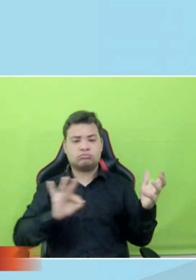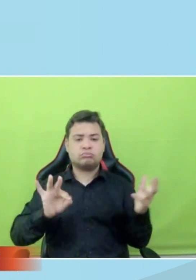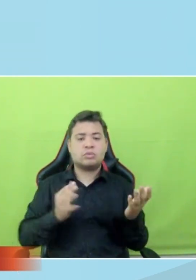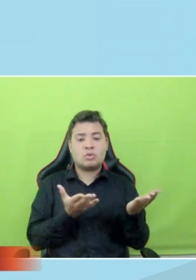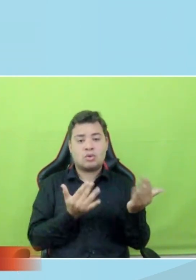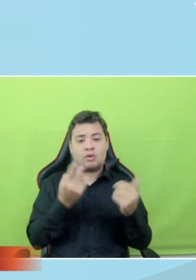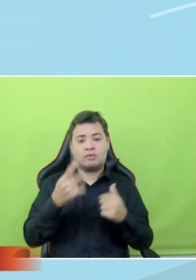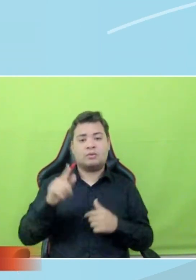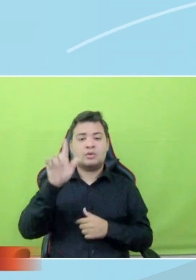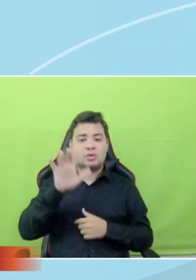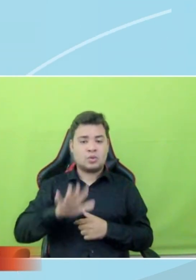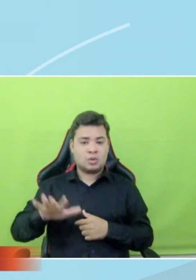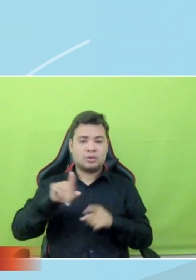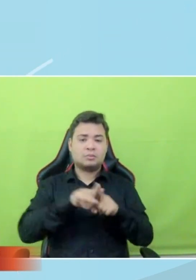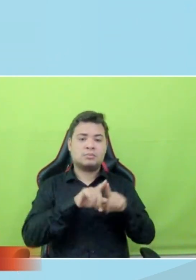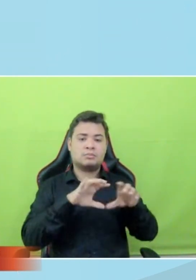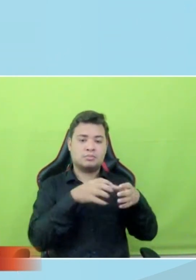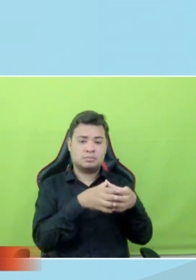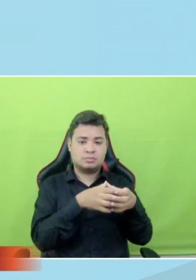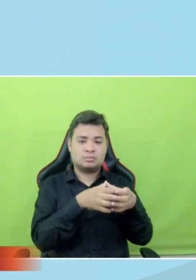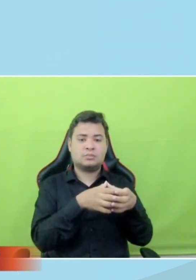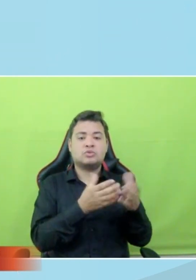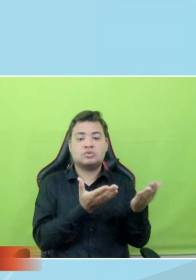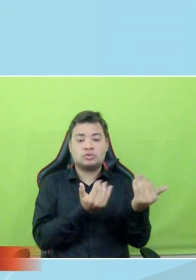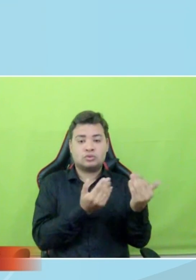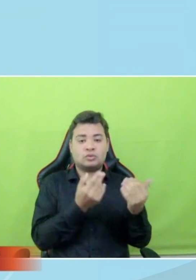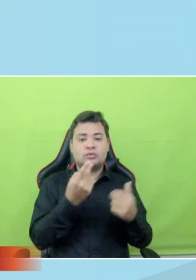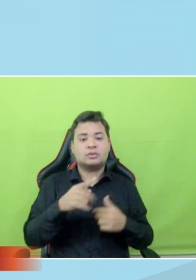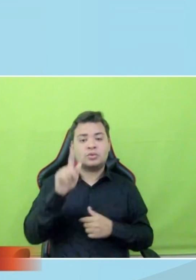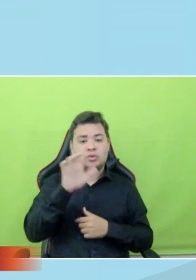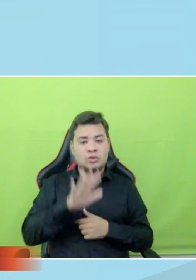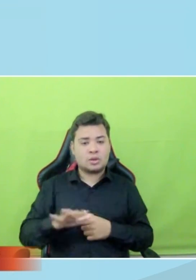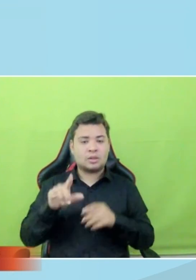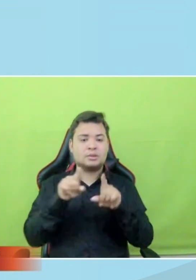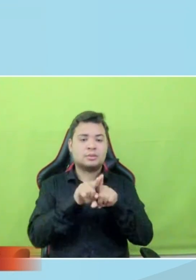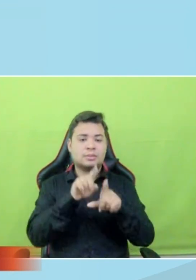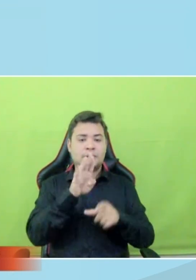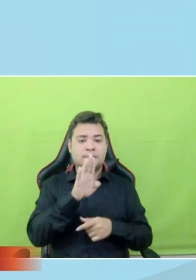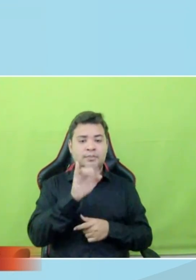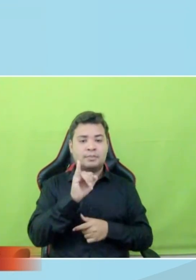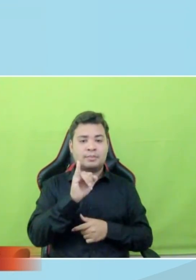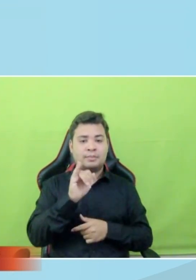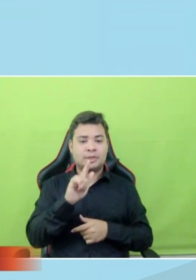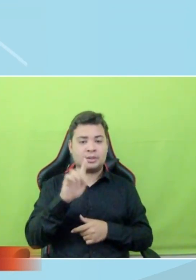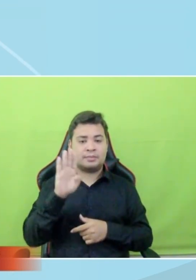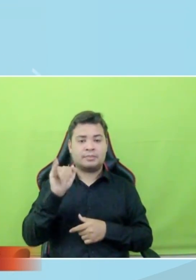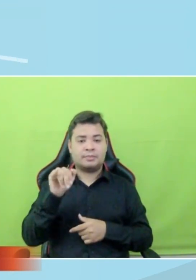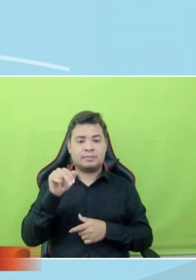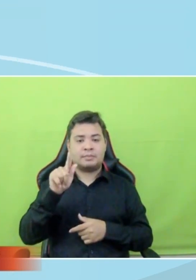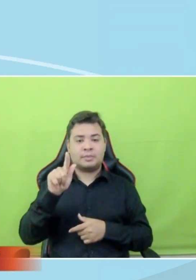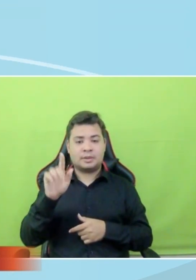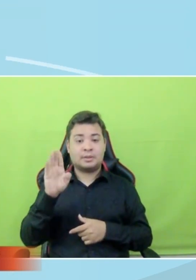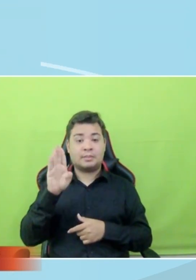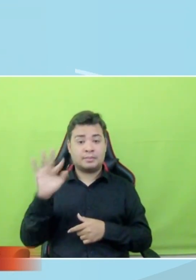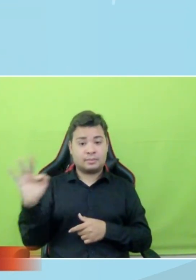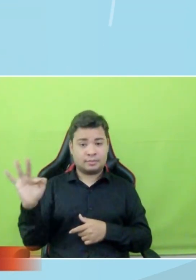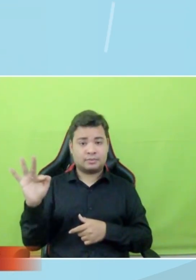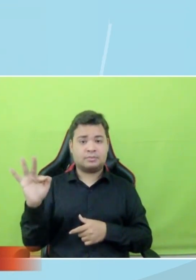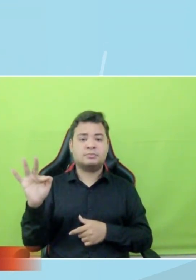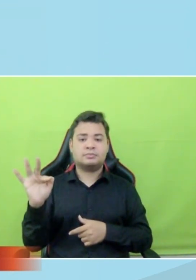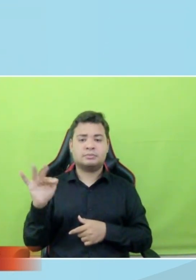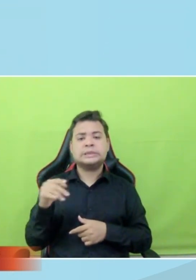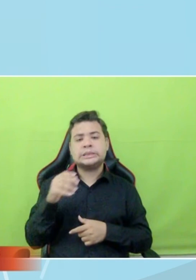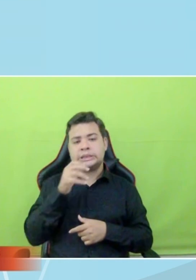de Goiás e da Big Band Basileu França. Isso nesse final de semana. Os coristas e músicos,